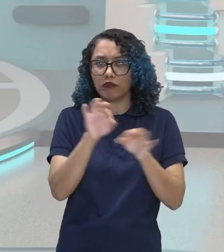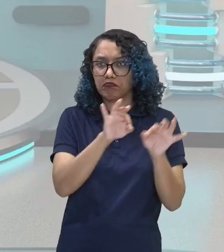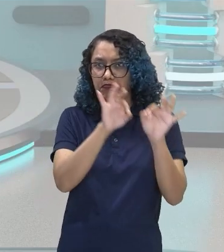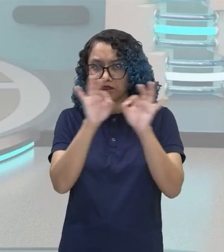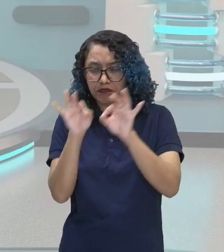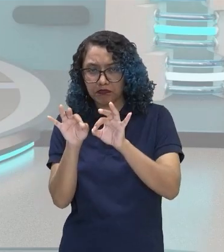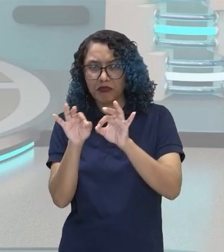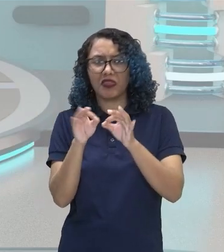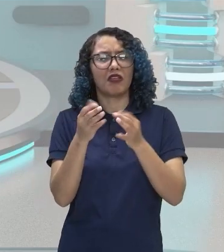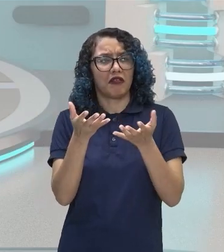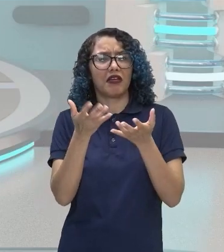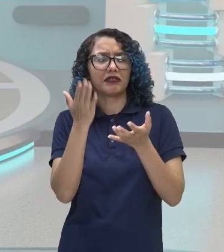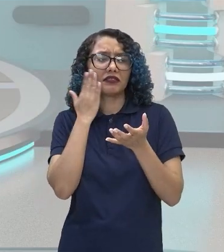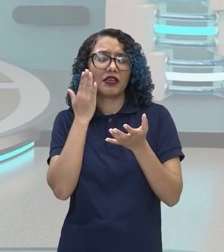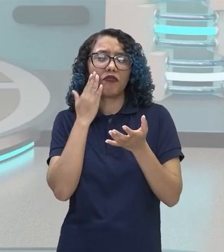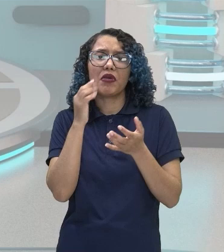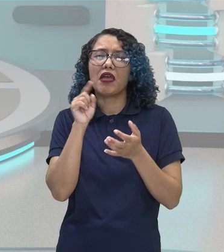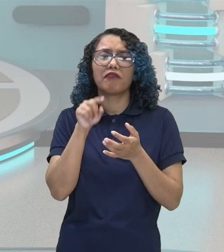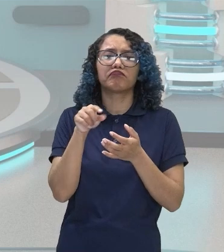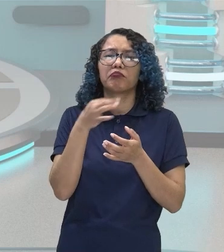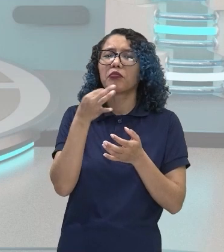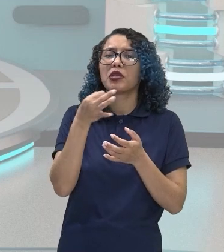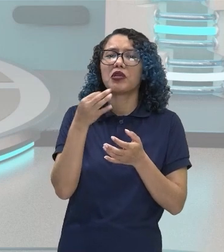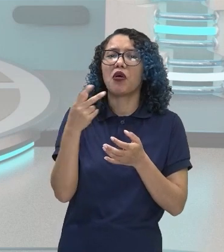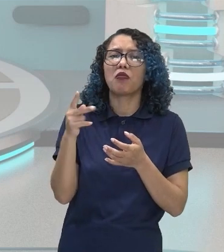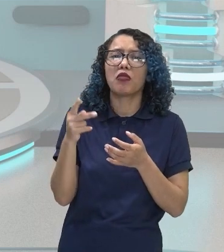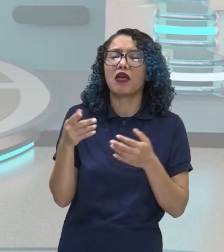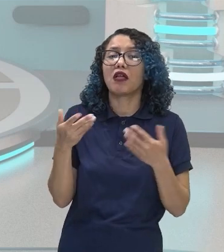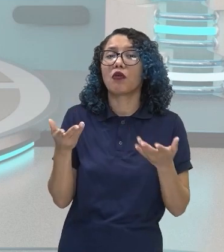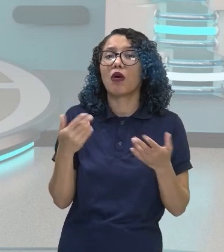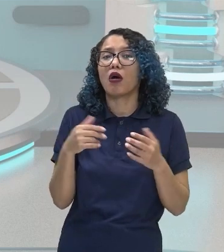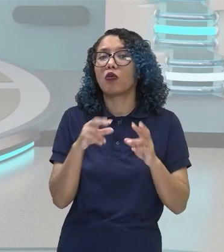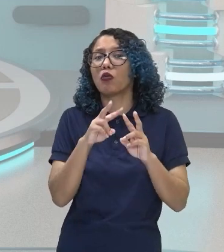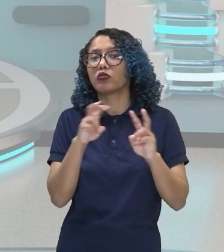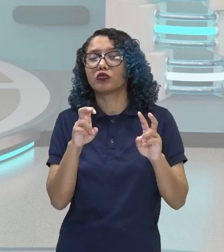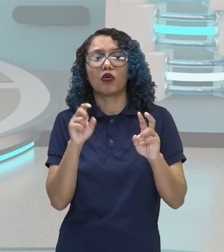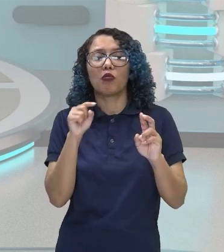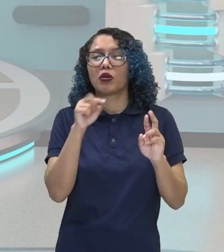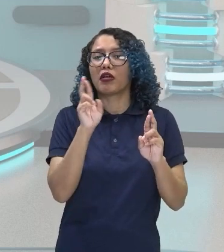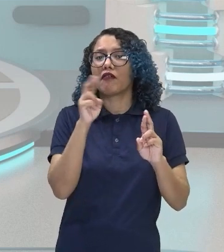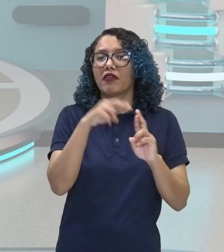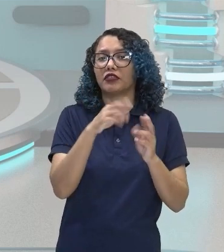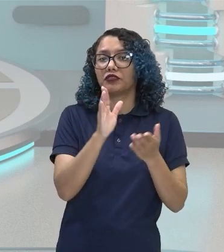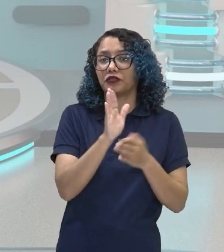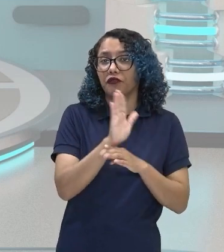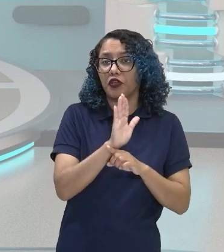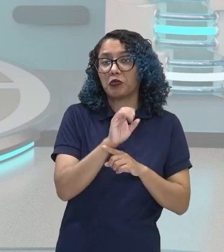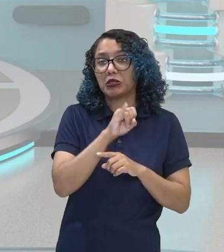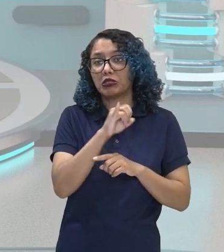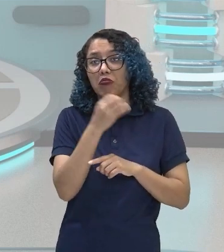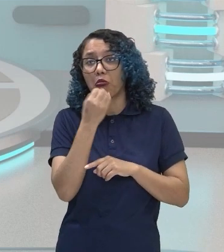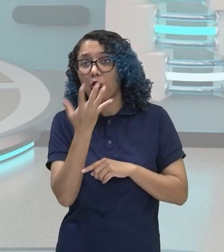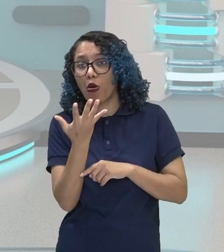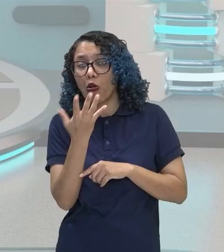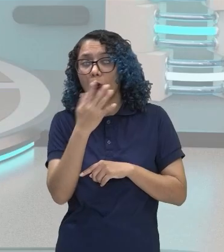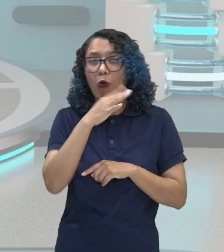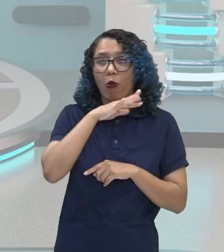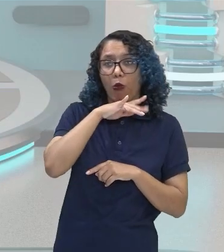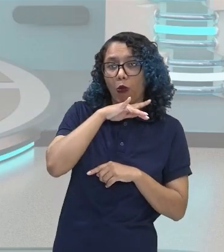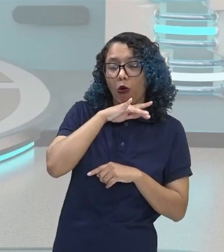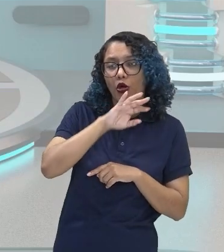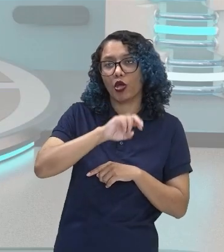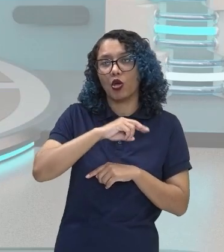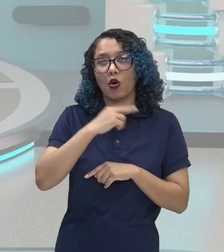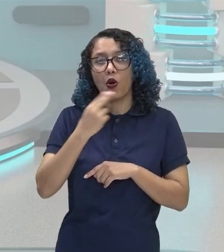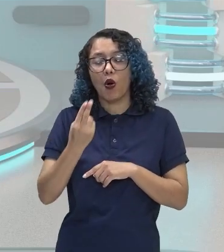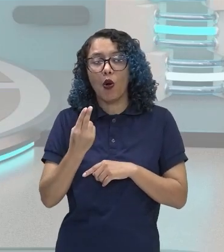foi que essa pessoa pensou sobre esse produto, se foi bom, se não foi, em termos gerais, sobre